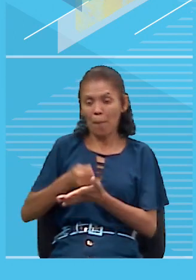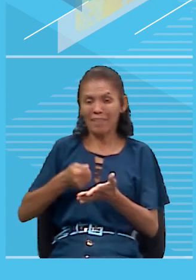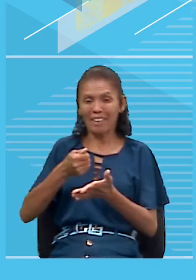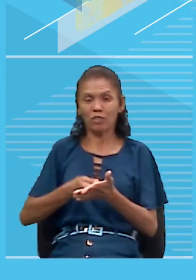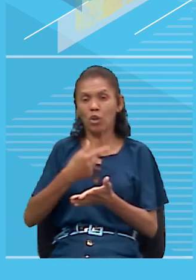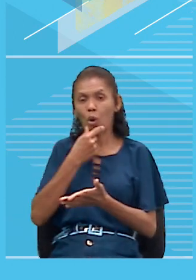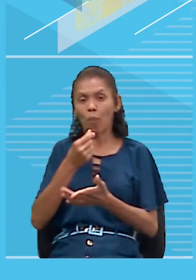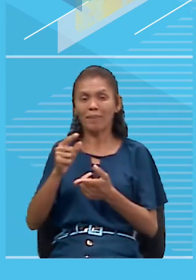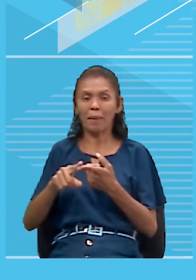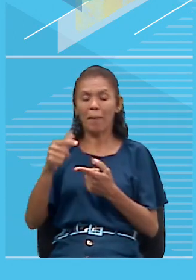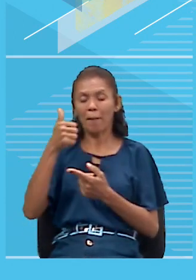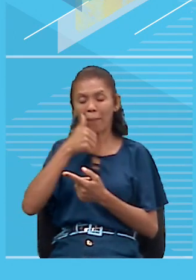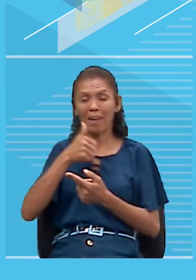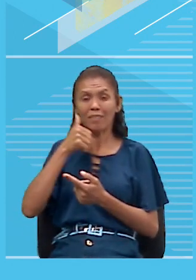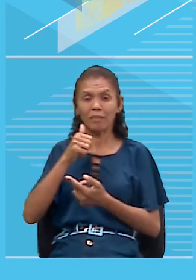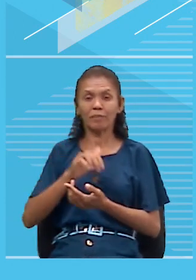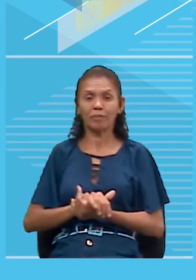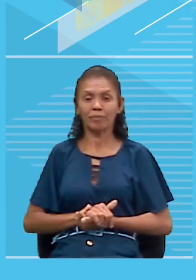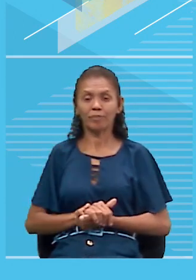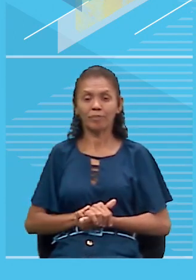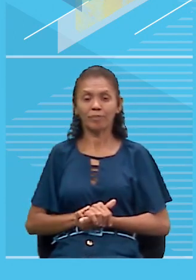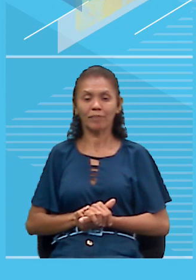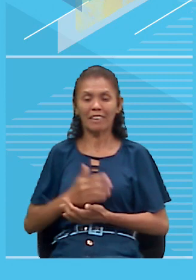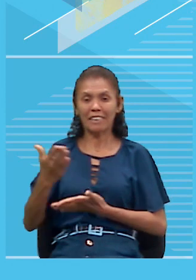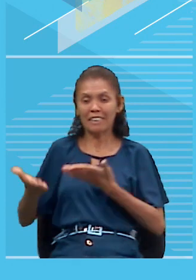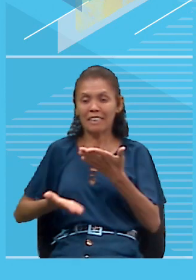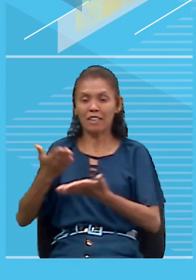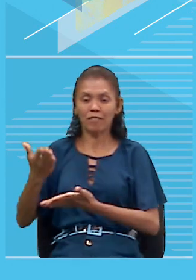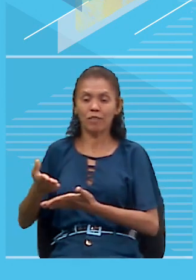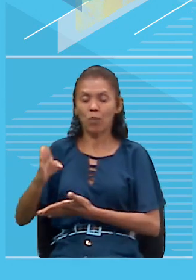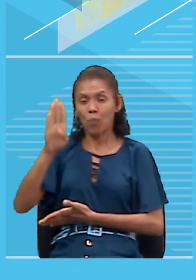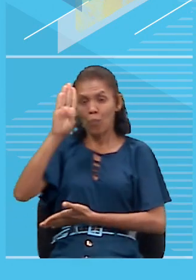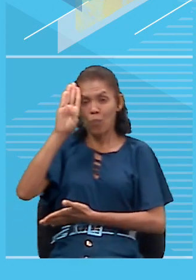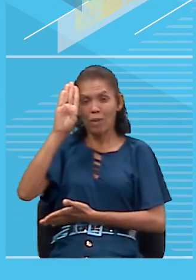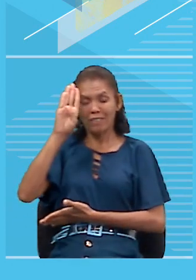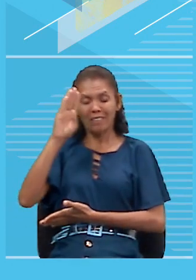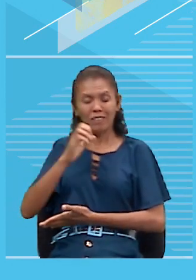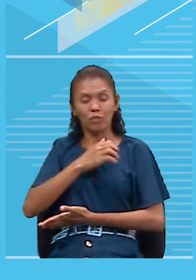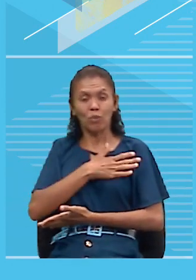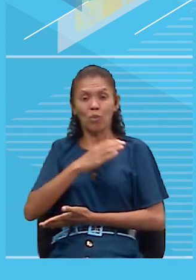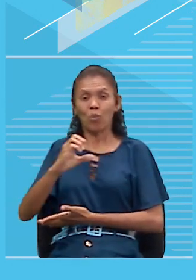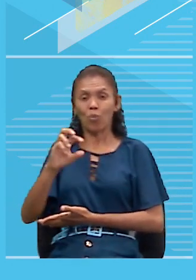mulheres tem que servir o exército Jesus